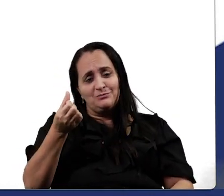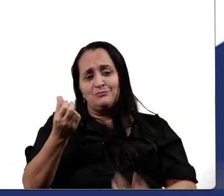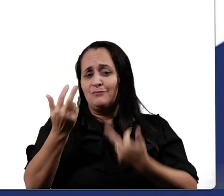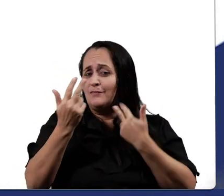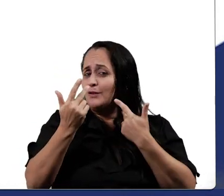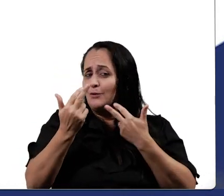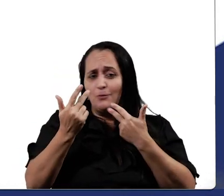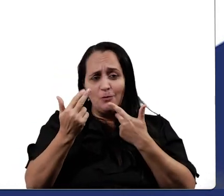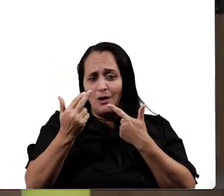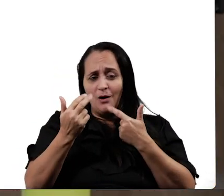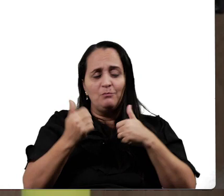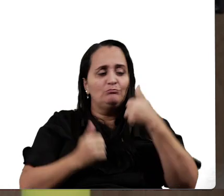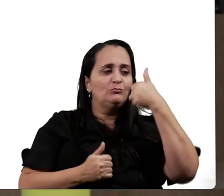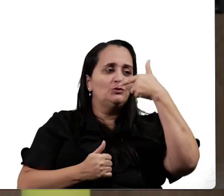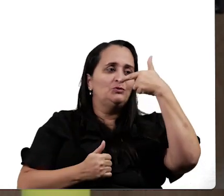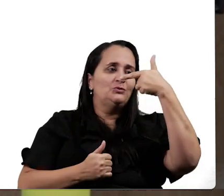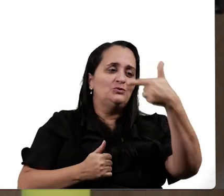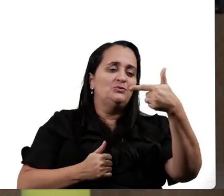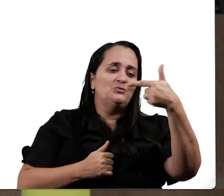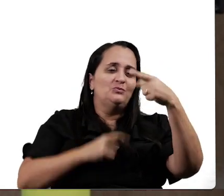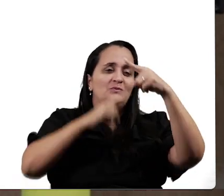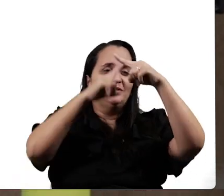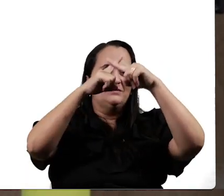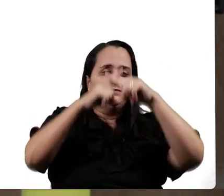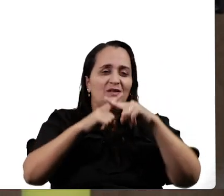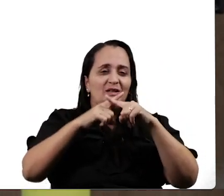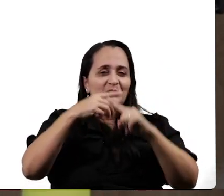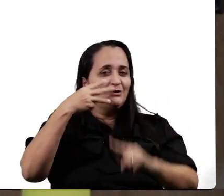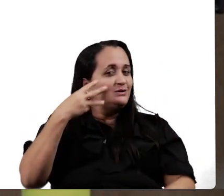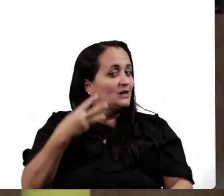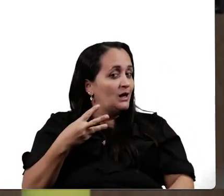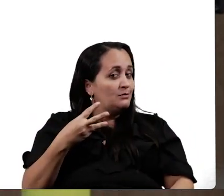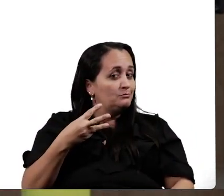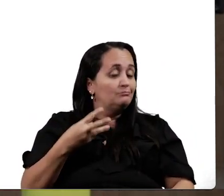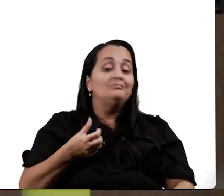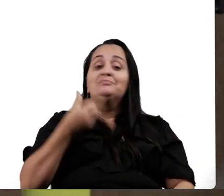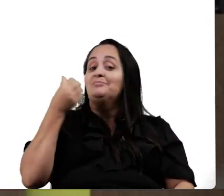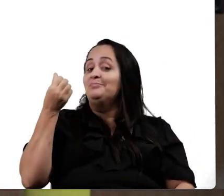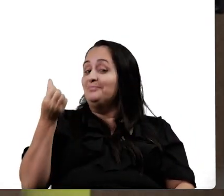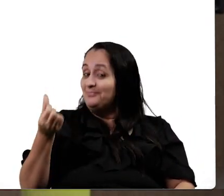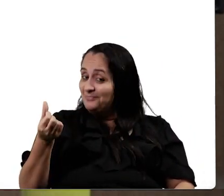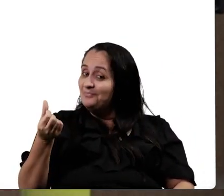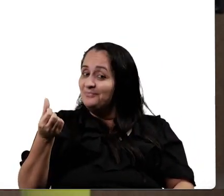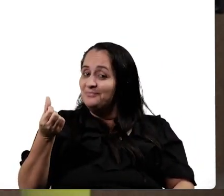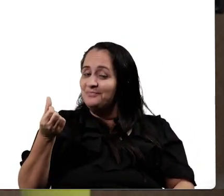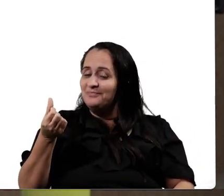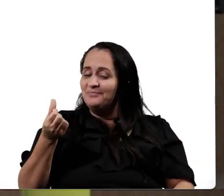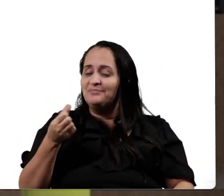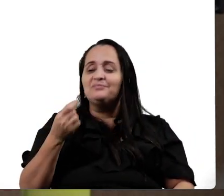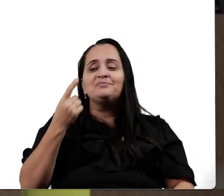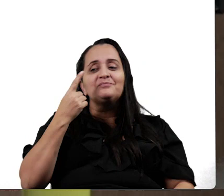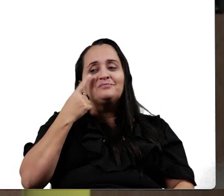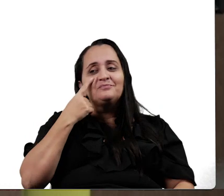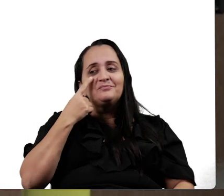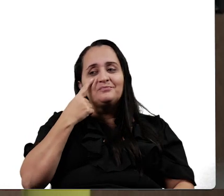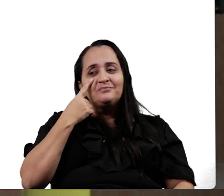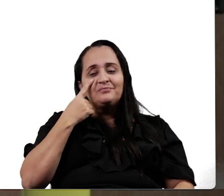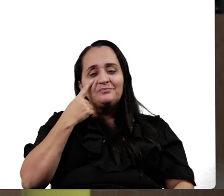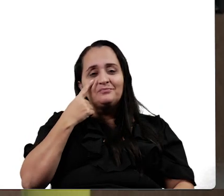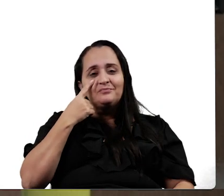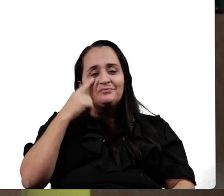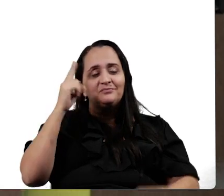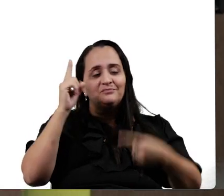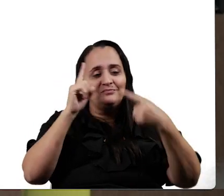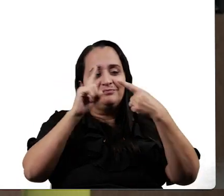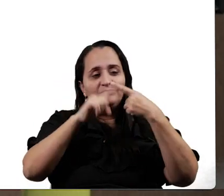vezes 3 certo por exemplo eu tenho aqui o dois uma vez